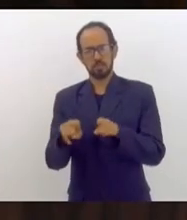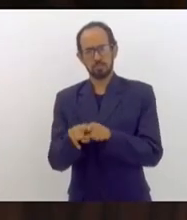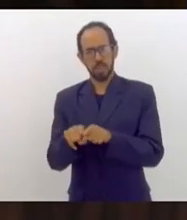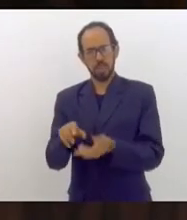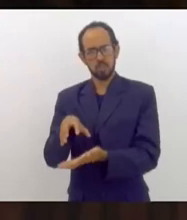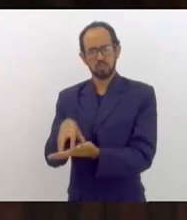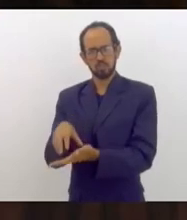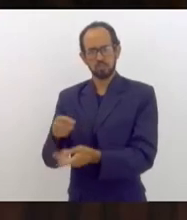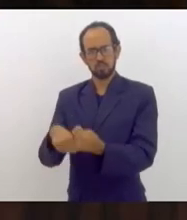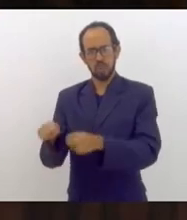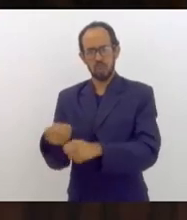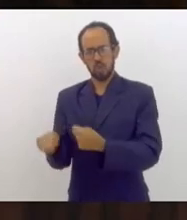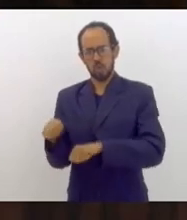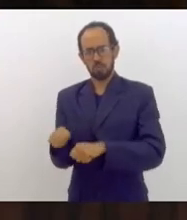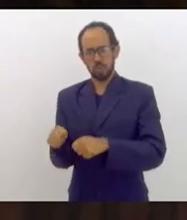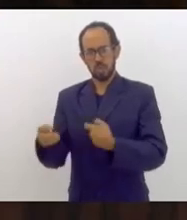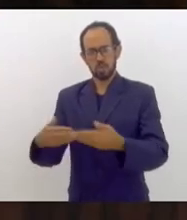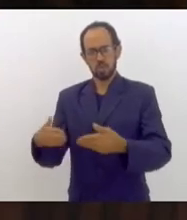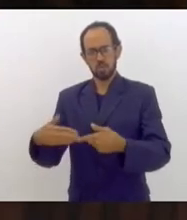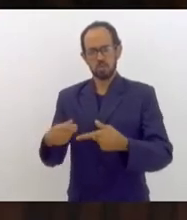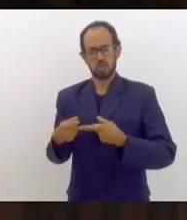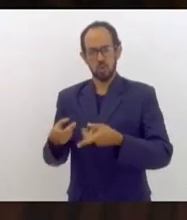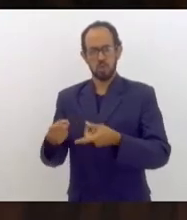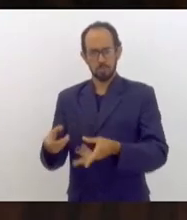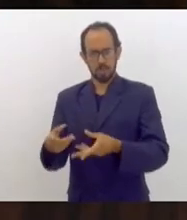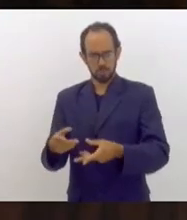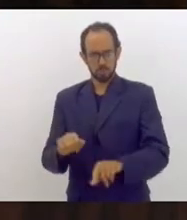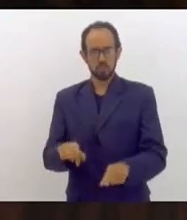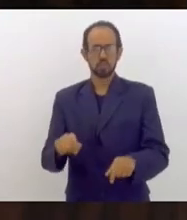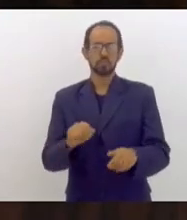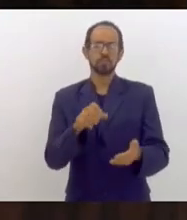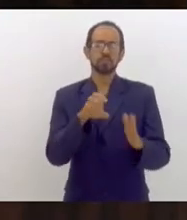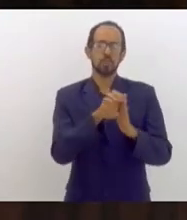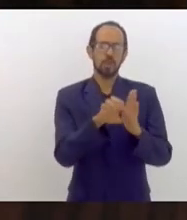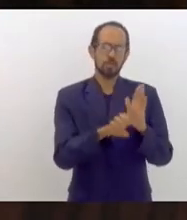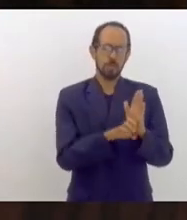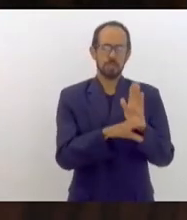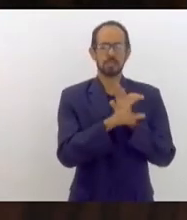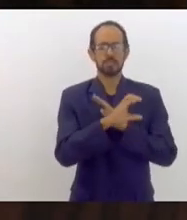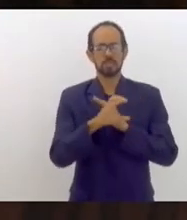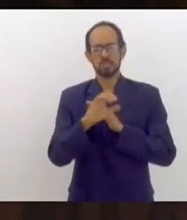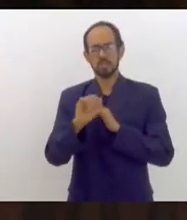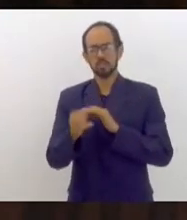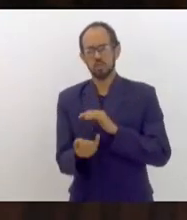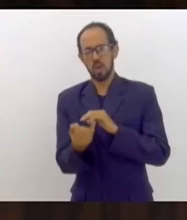Economia, Indústria e Comércio, favorável. Com a emenda da Comissão de Constituição e Justiça,